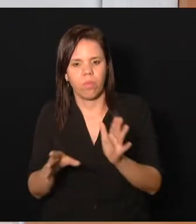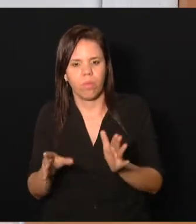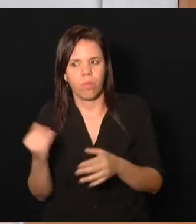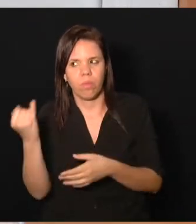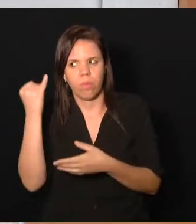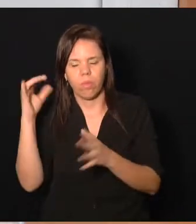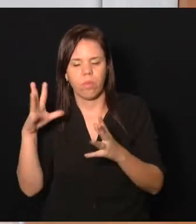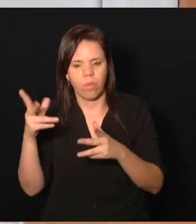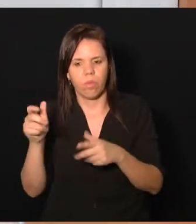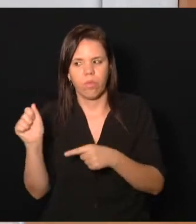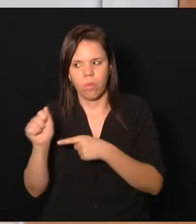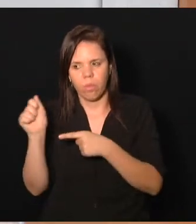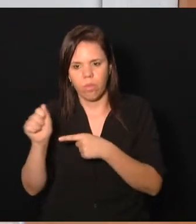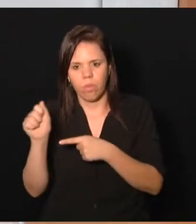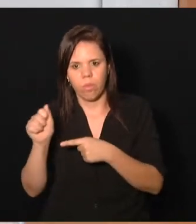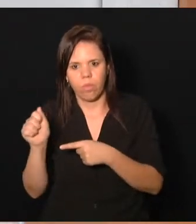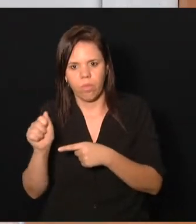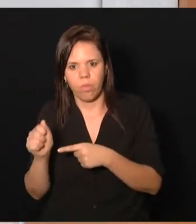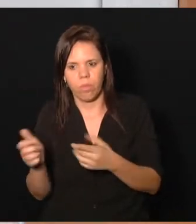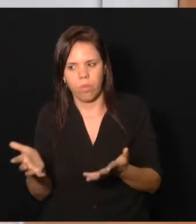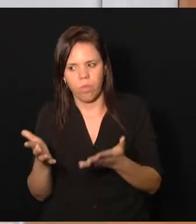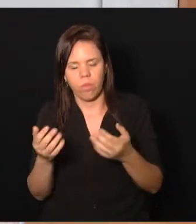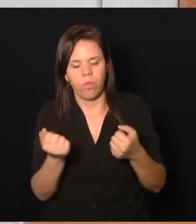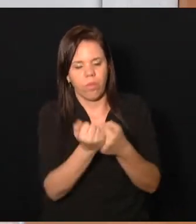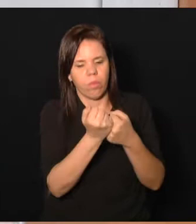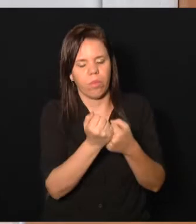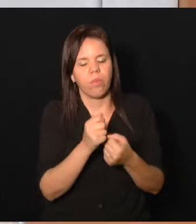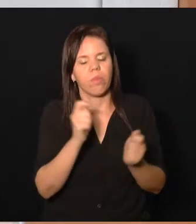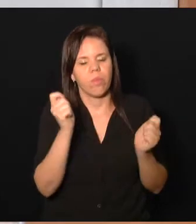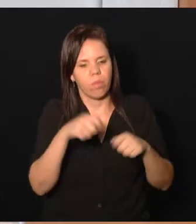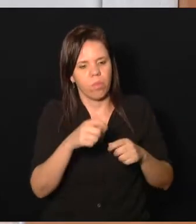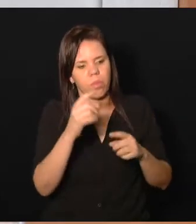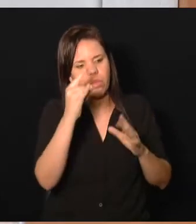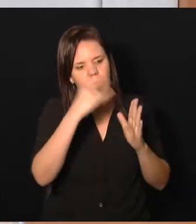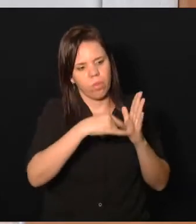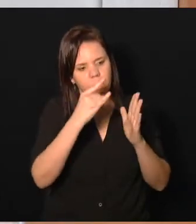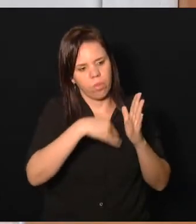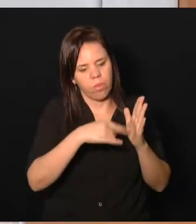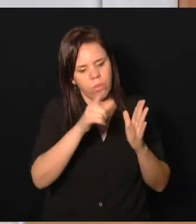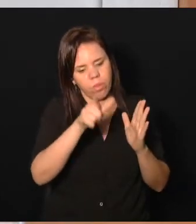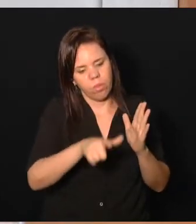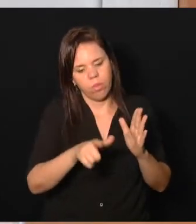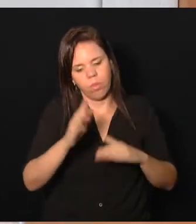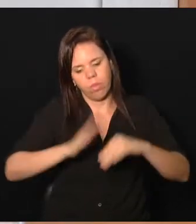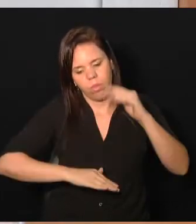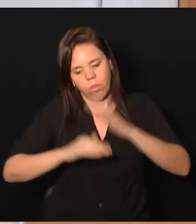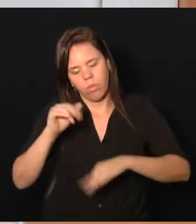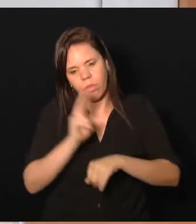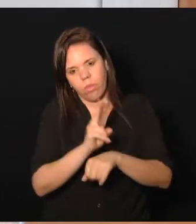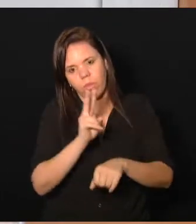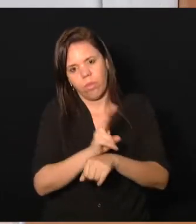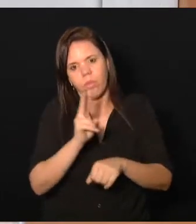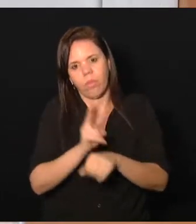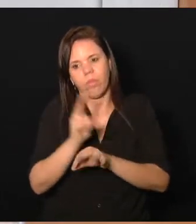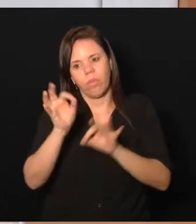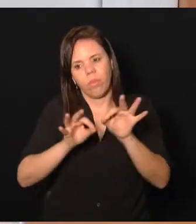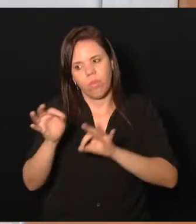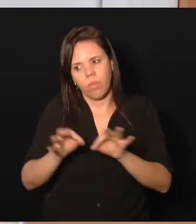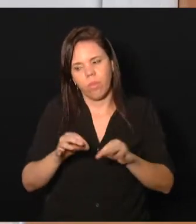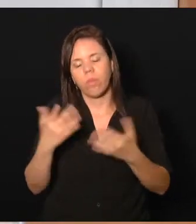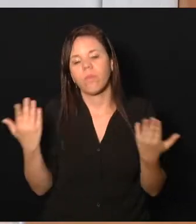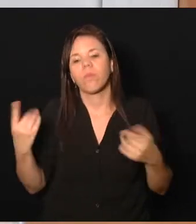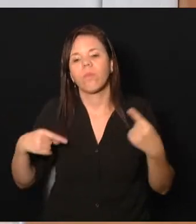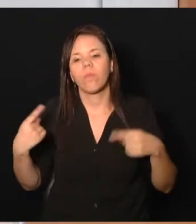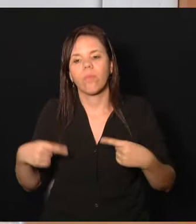essas associações para a regulamentação do cuidador. Qual é a grande discussão desse projeto?